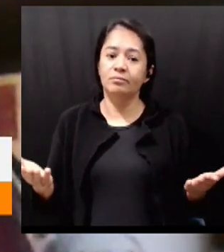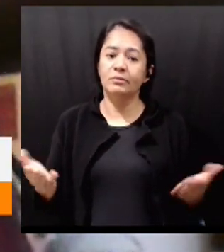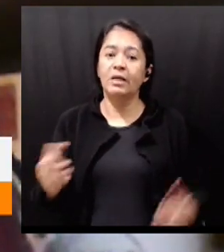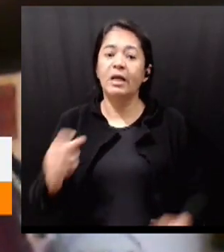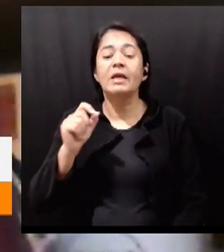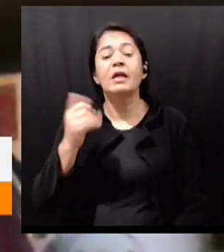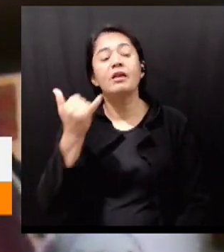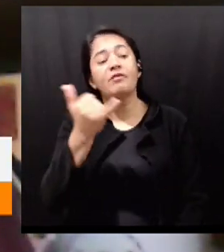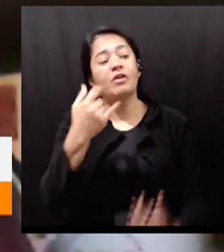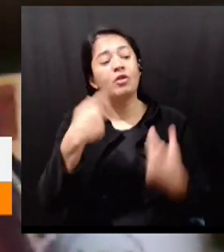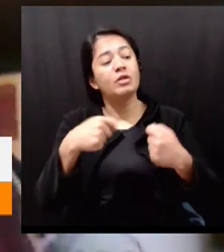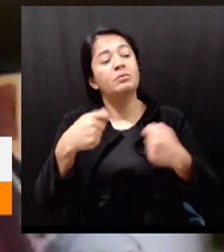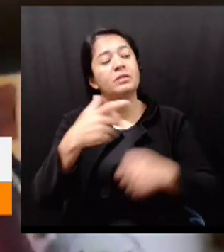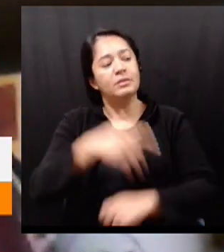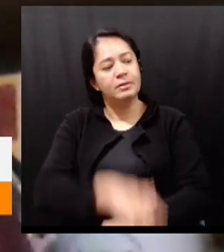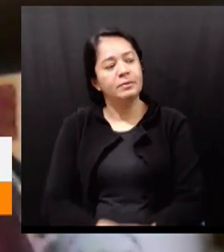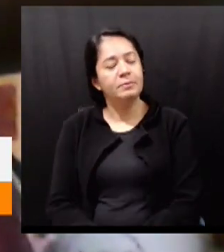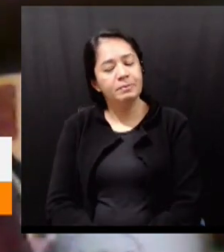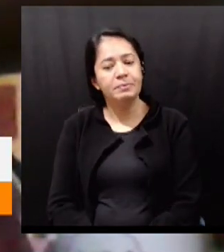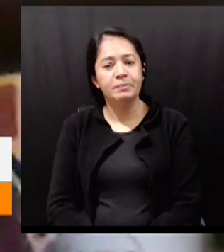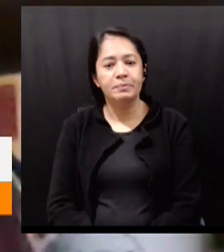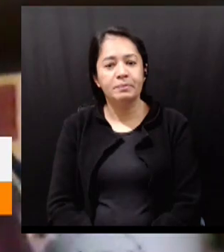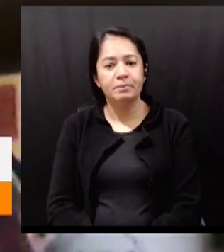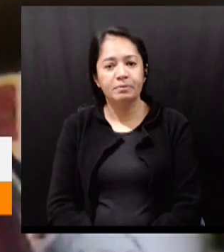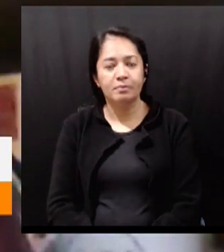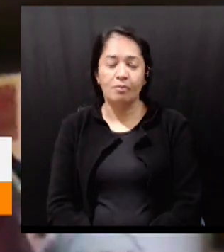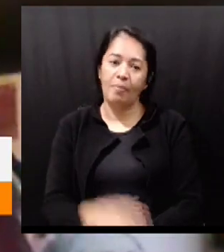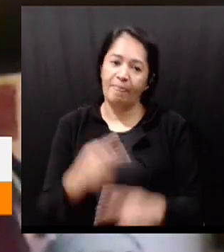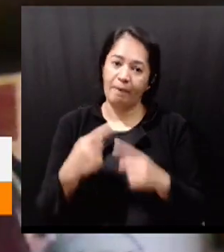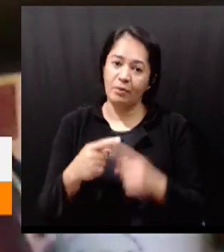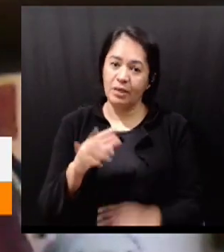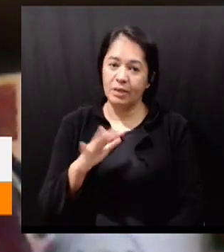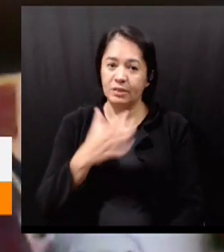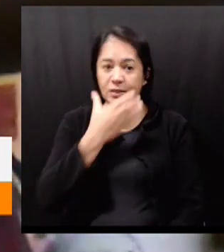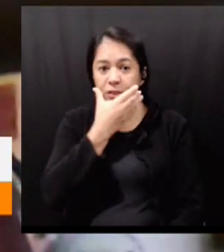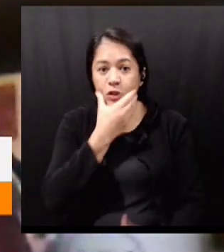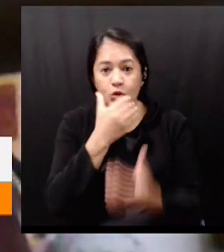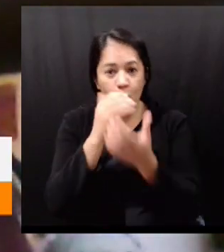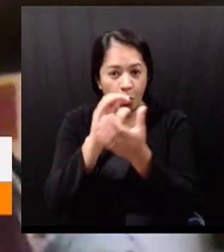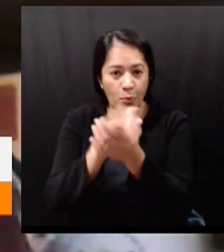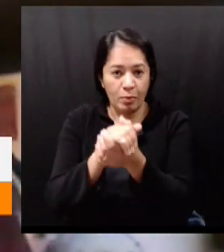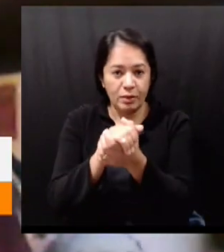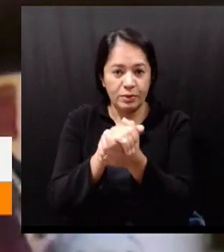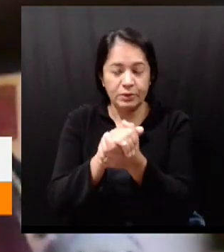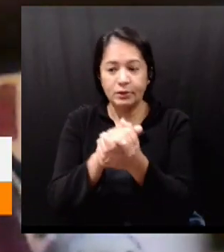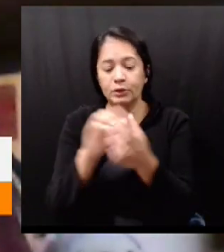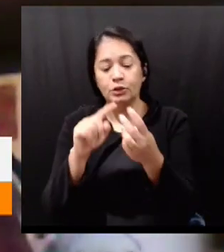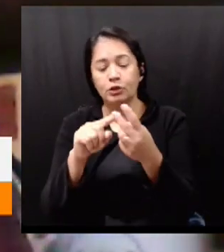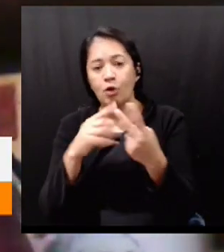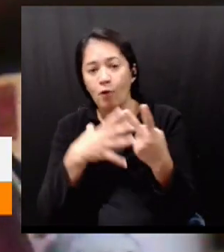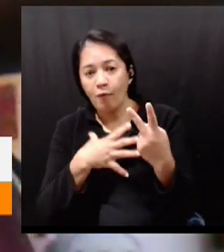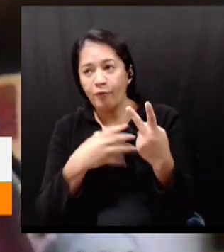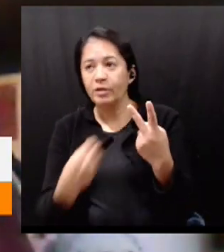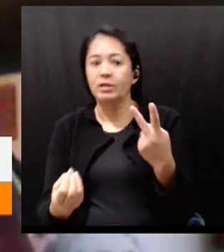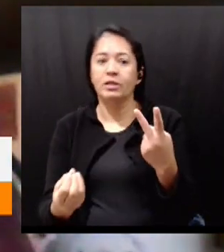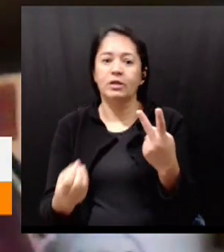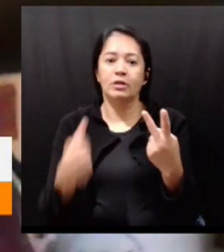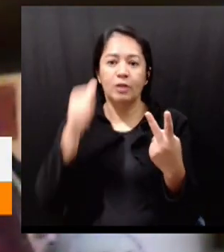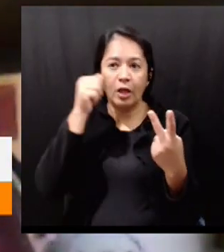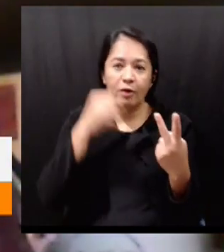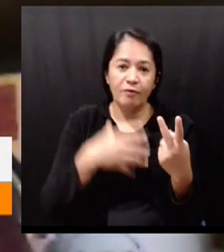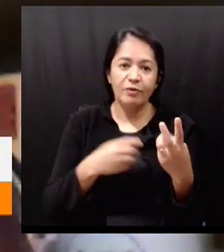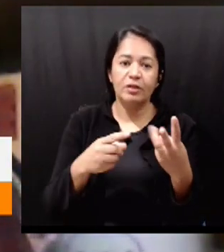necessário? Porque às vezes o companheiro, os filhos, né, as filhas, eles querem a